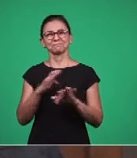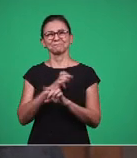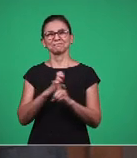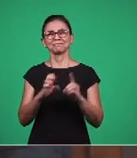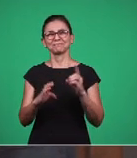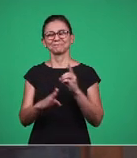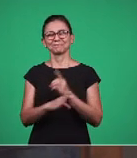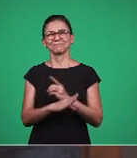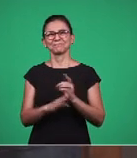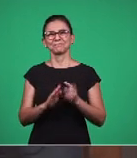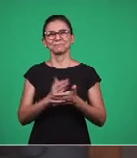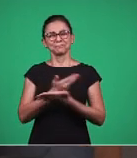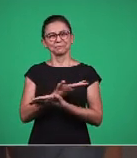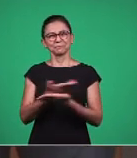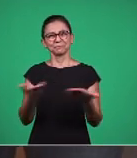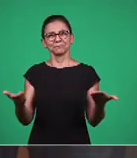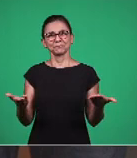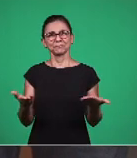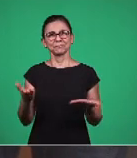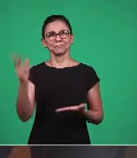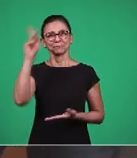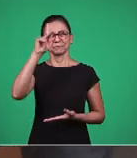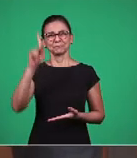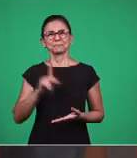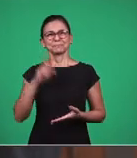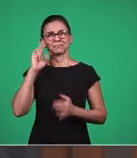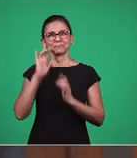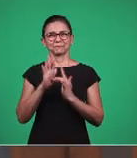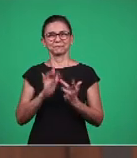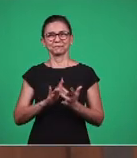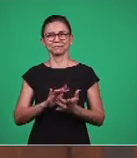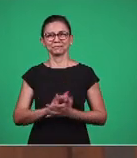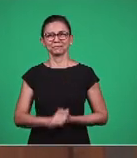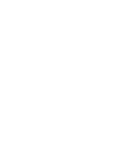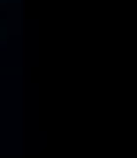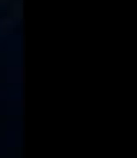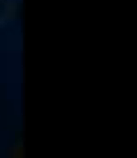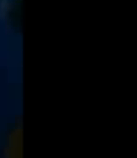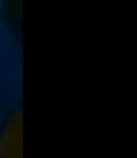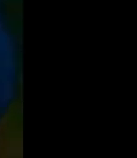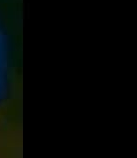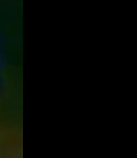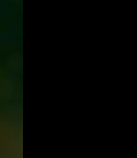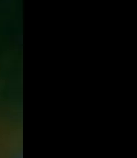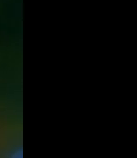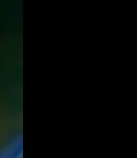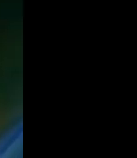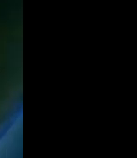Dominical, desejando a todos a paz do Senhor. Amém. Glória a Jesus.